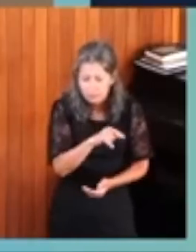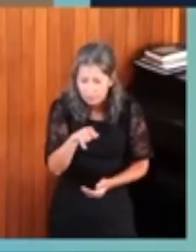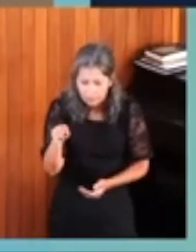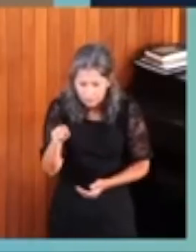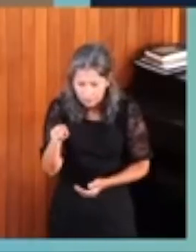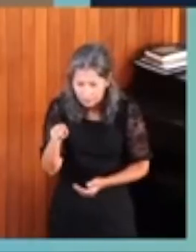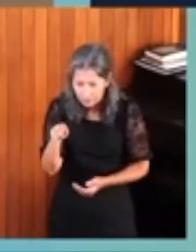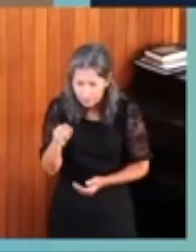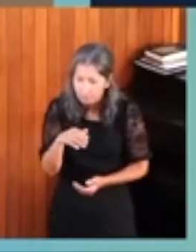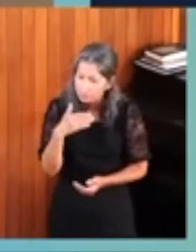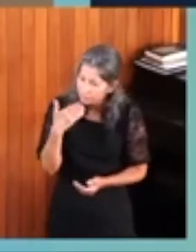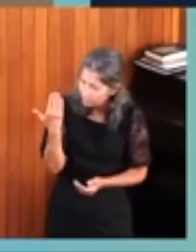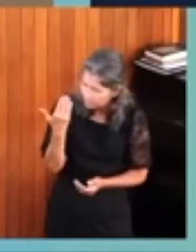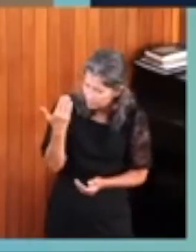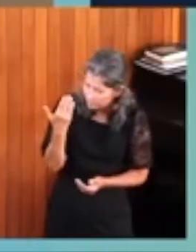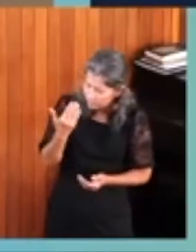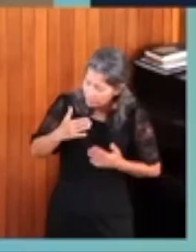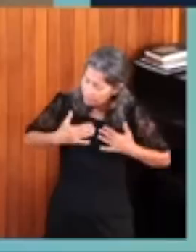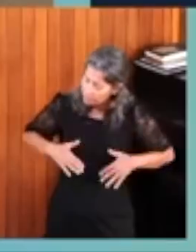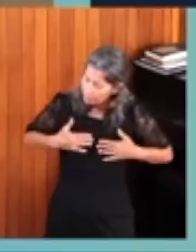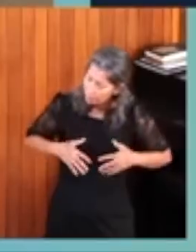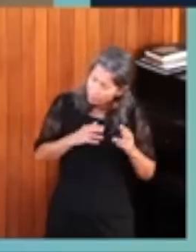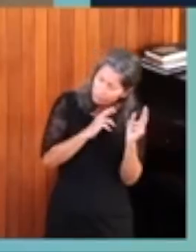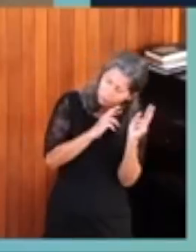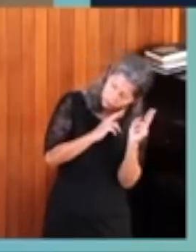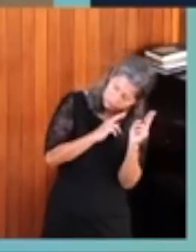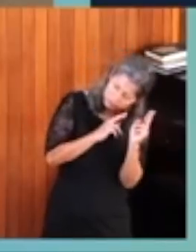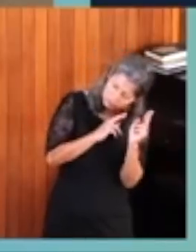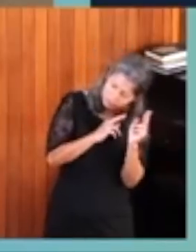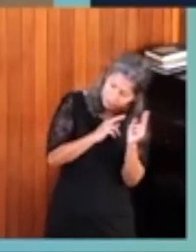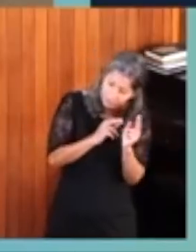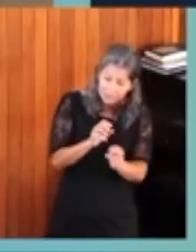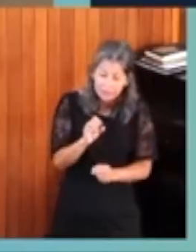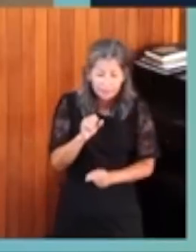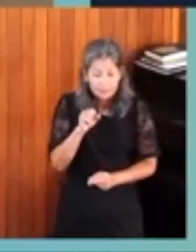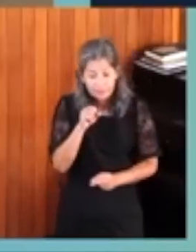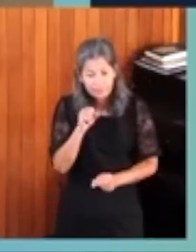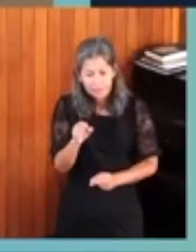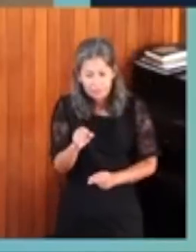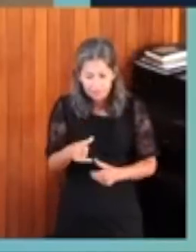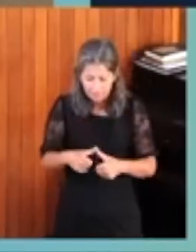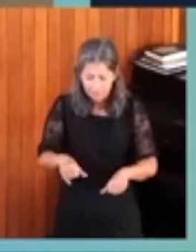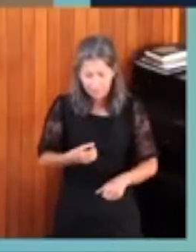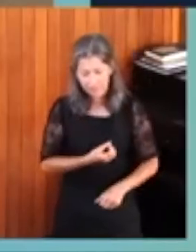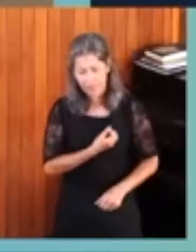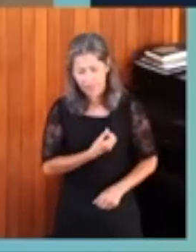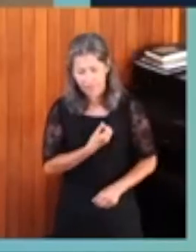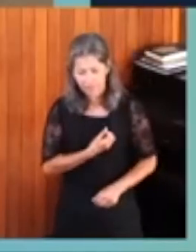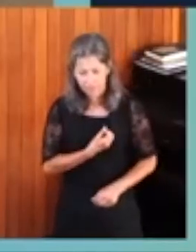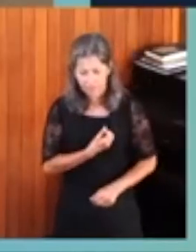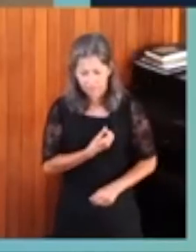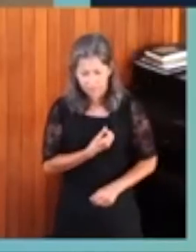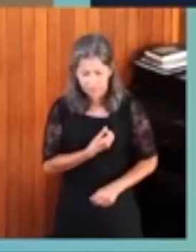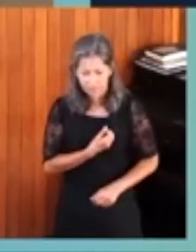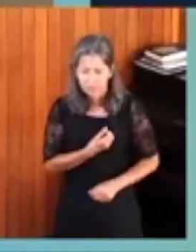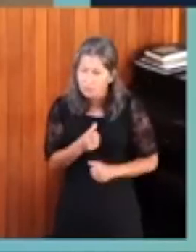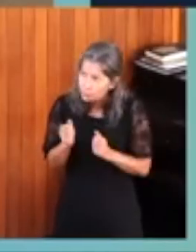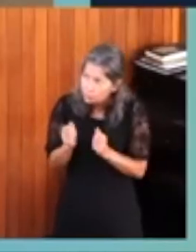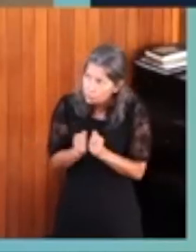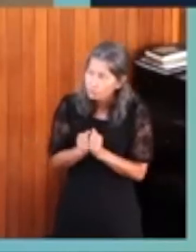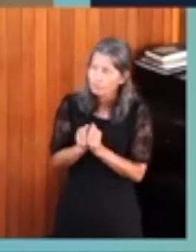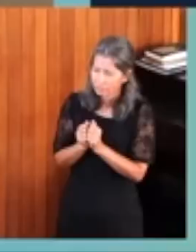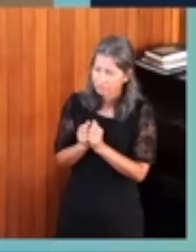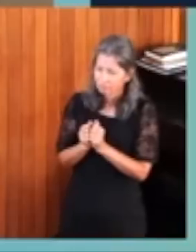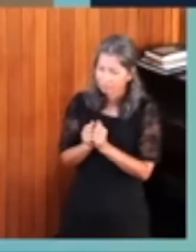ressuscitar na volta de Jesus. Se você permanecer, você vai testemunhar até o fim. Poderá ser preso, poderá passar por algumas dificuldades, mas você vai ser uma